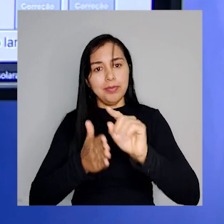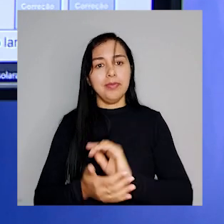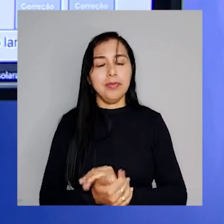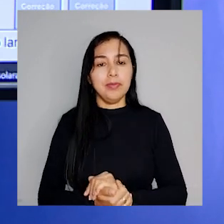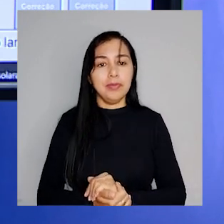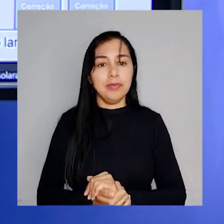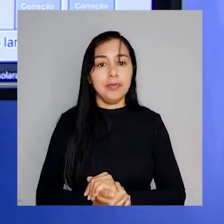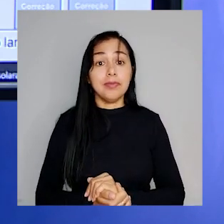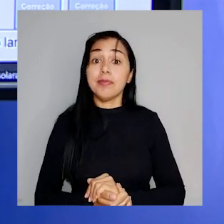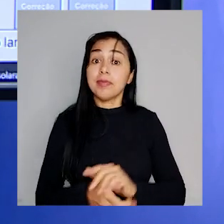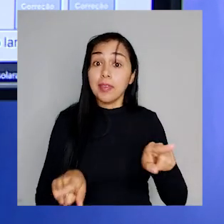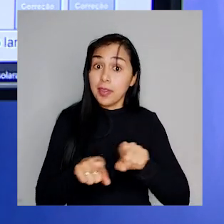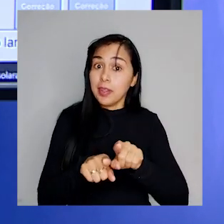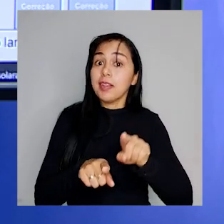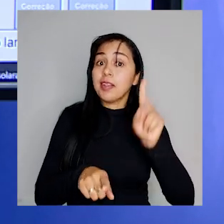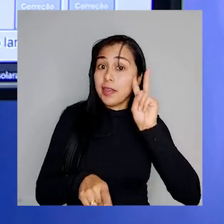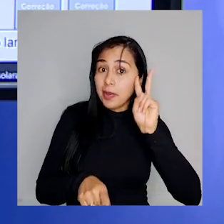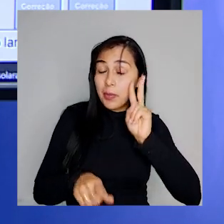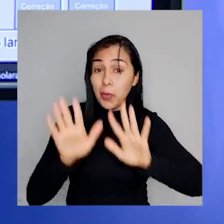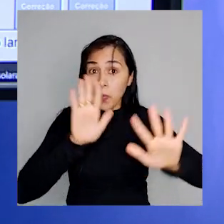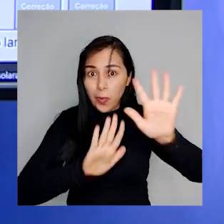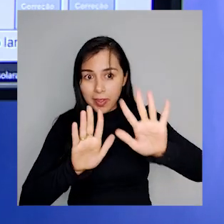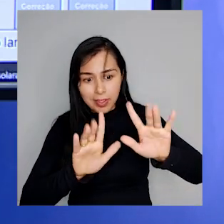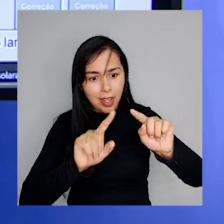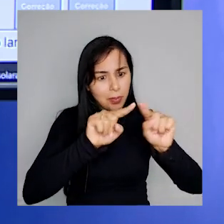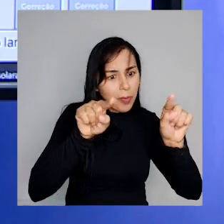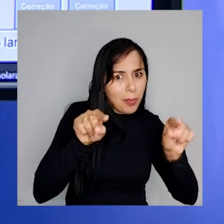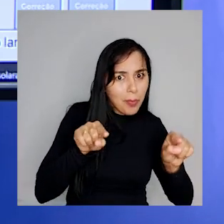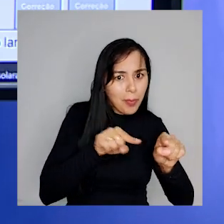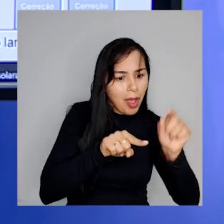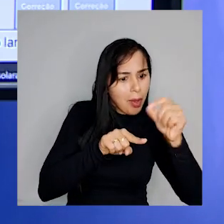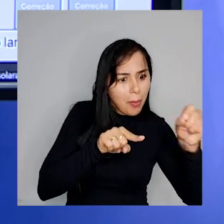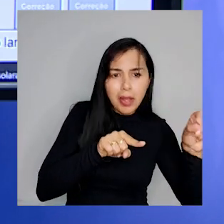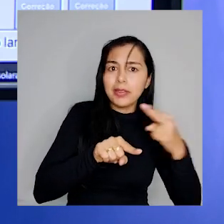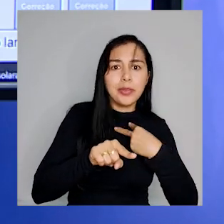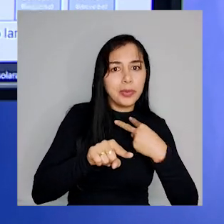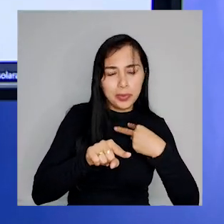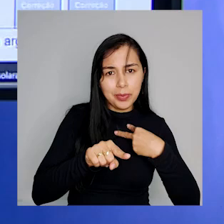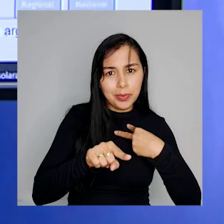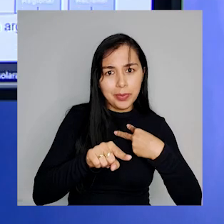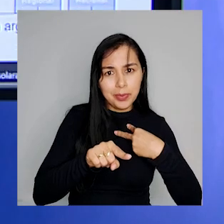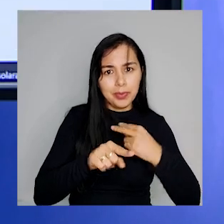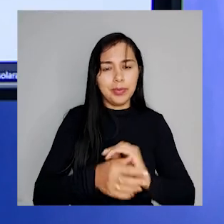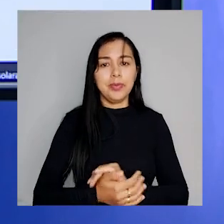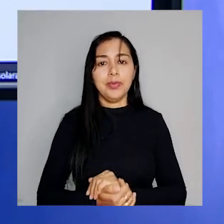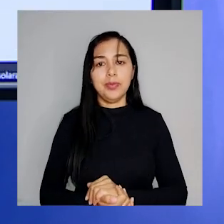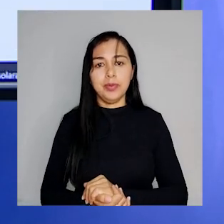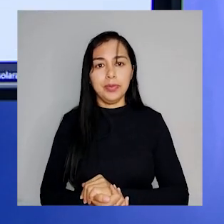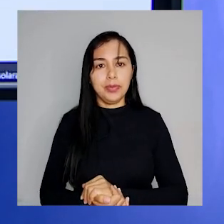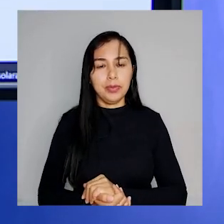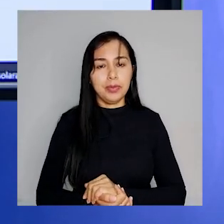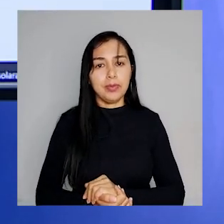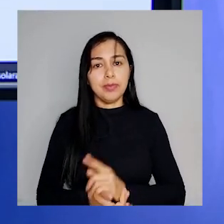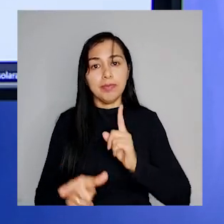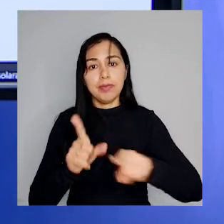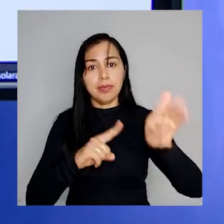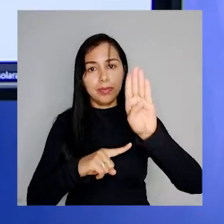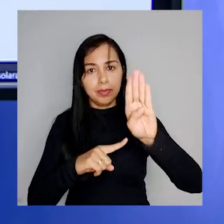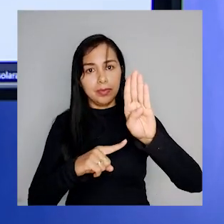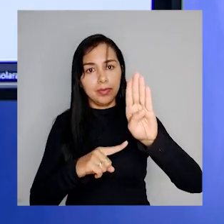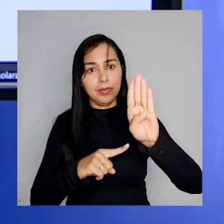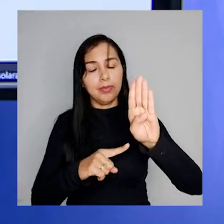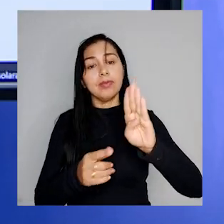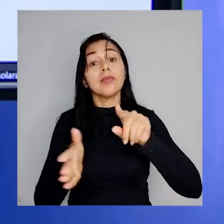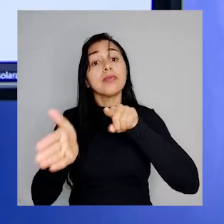E bastante cuidado para não riscar as partes da correção regional e da correção nacional. Olha aqui o item B. Minha resposta